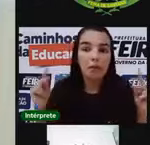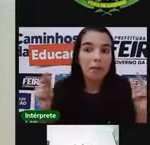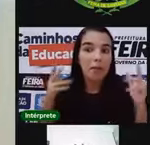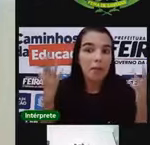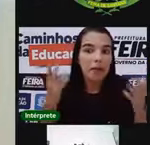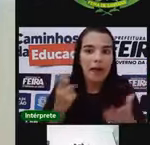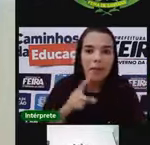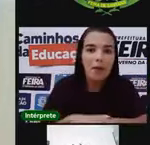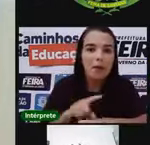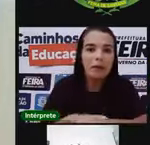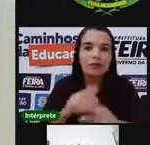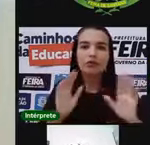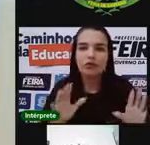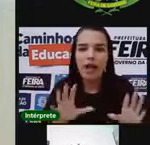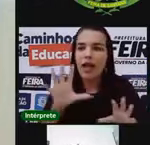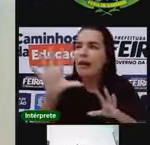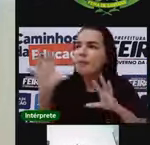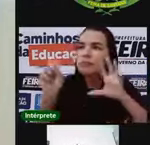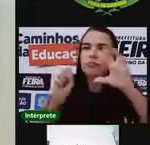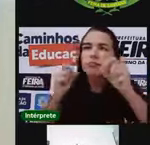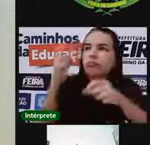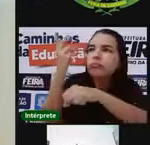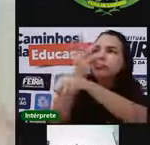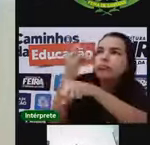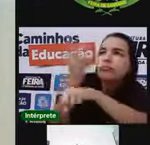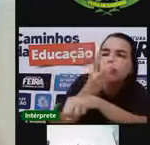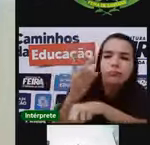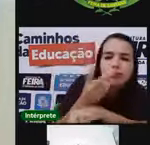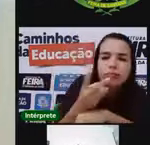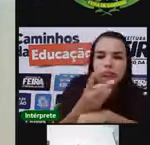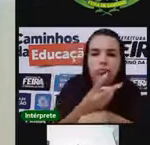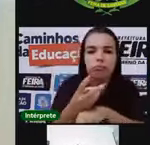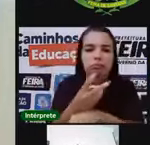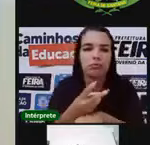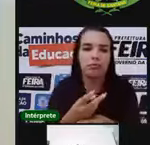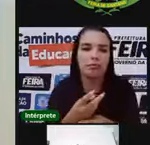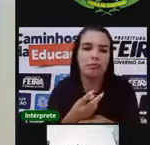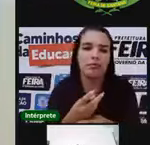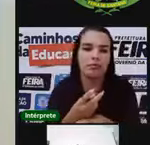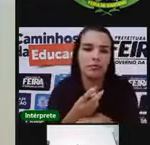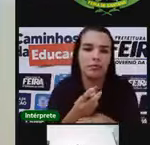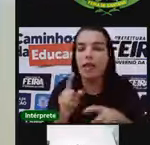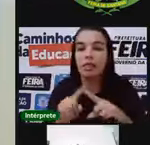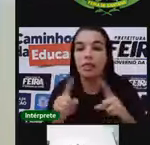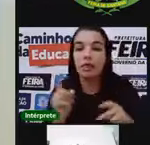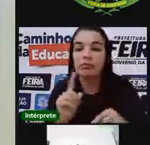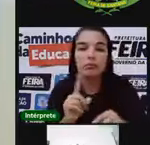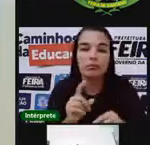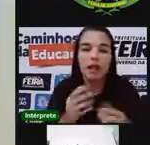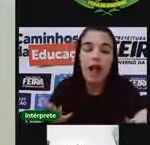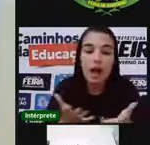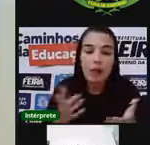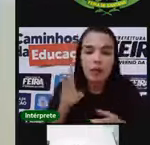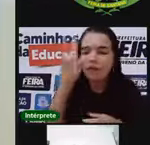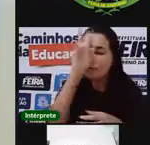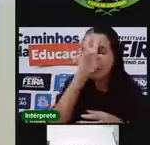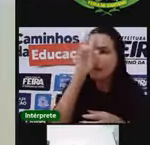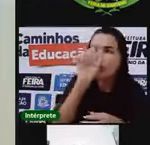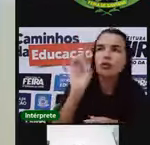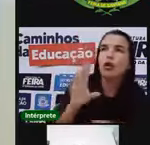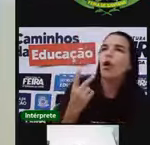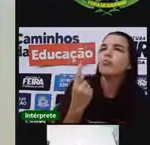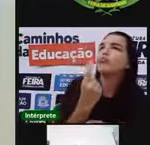momentos que se buscou equidade na história aqui, a gente ia gastar aqui dias e dias e dias, não dá certo. Tá? Mas eu vou me lembrar de